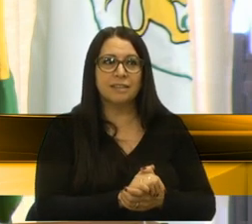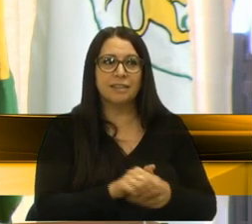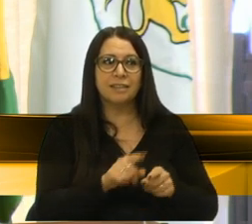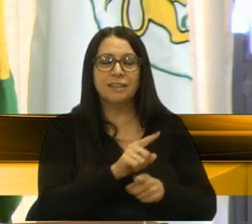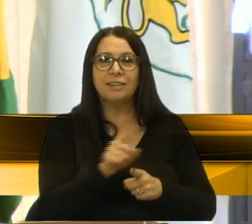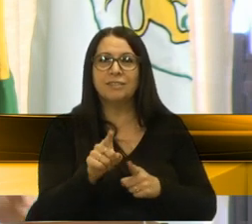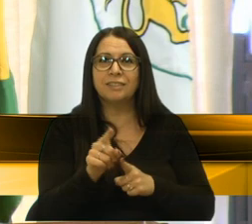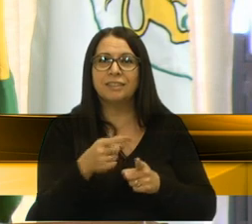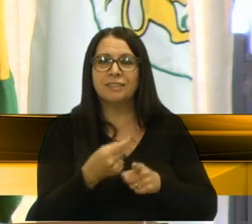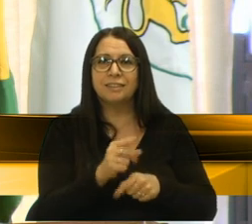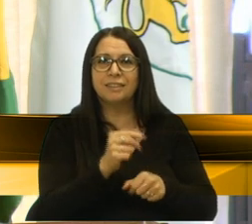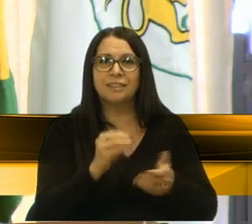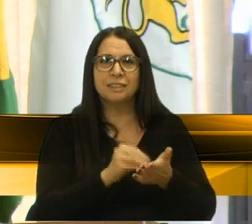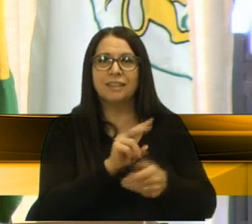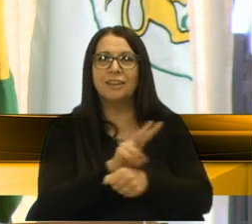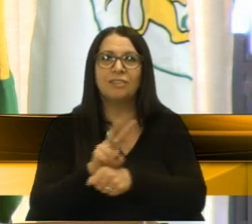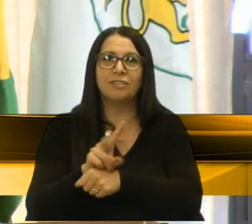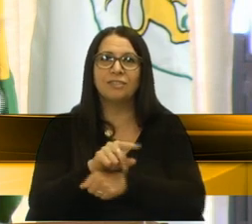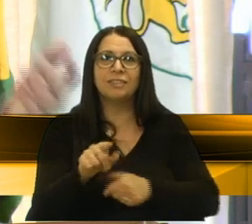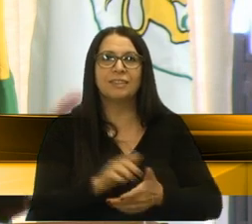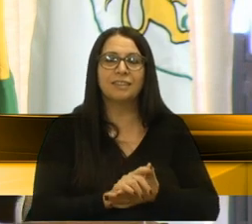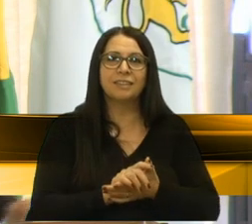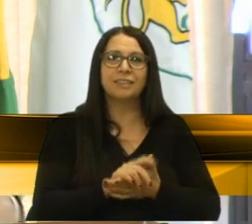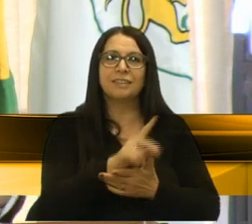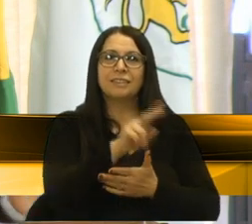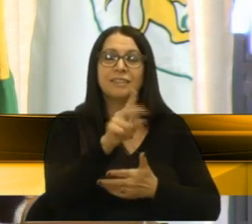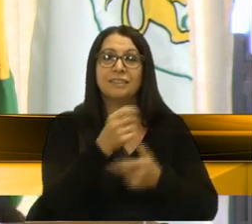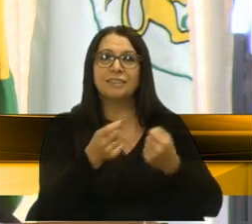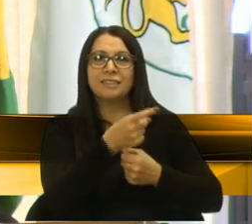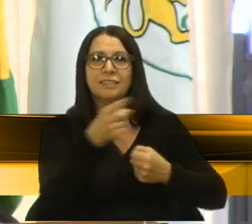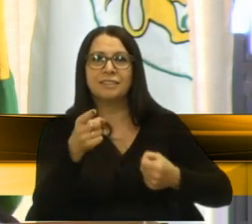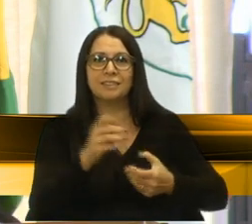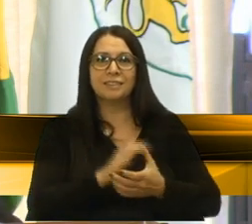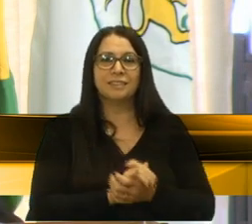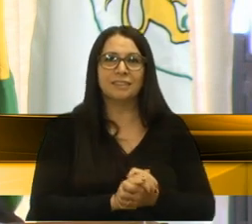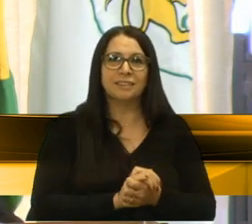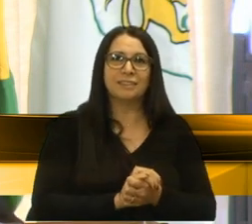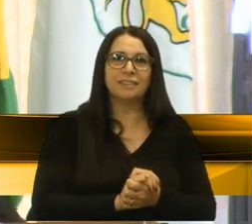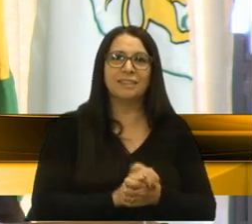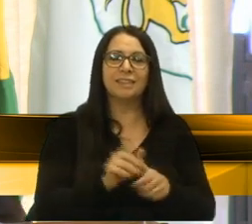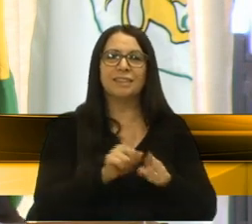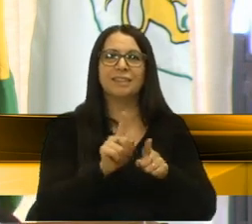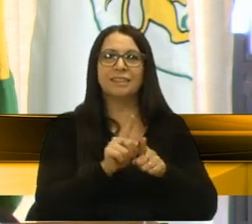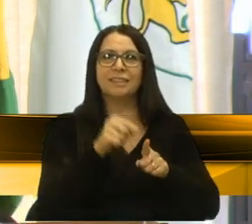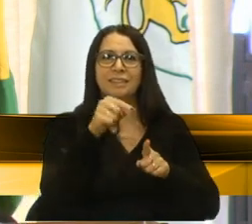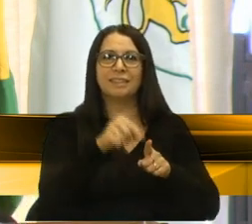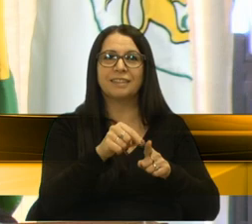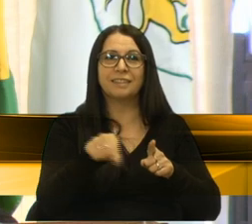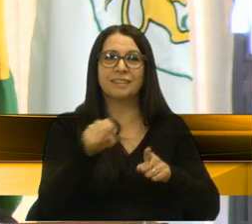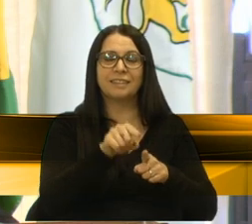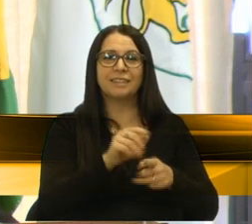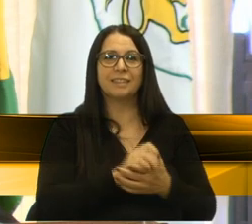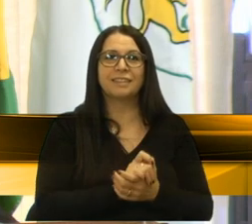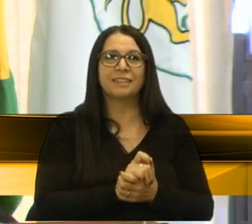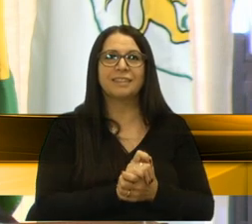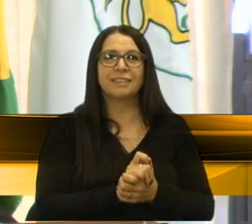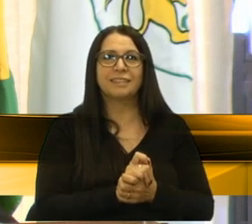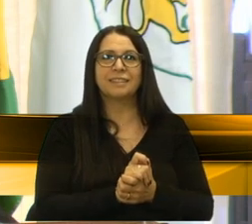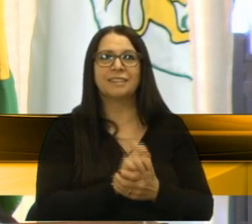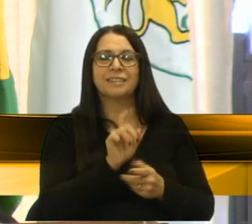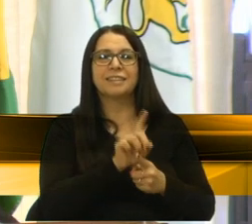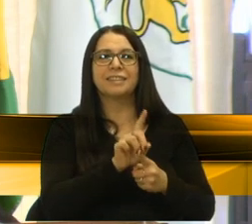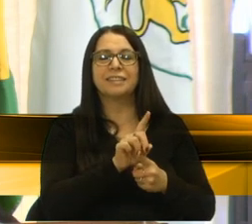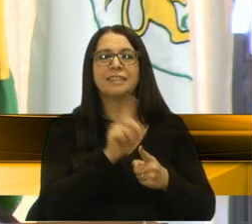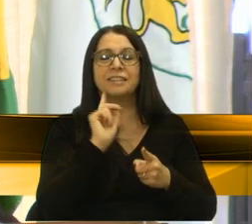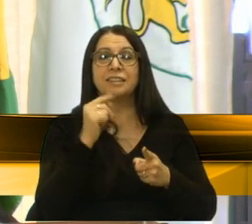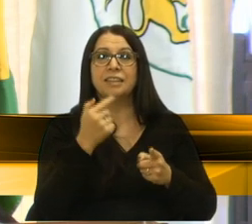em meio à pandemia. Aí pega alguns relatos de alguns passageiros, horário das 7 horas é lotado, tem gente de